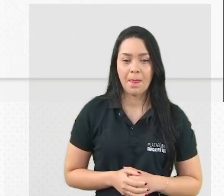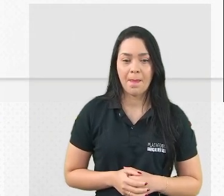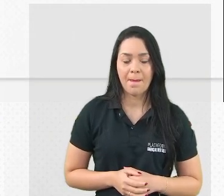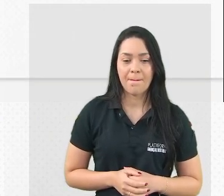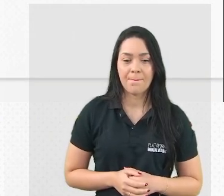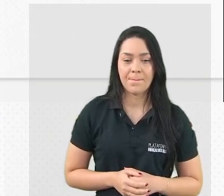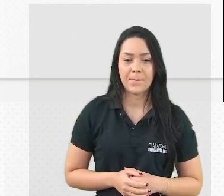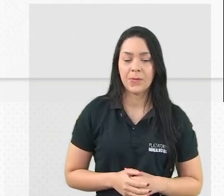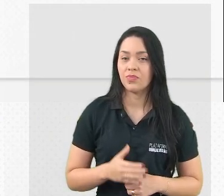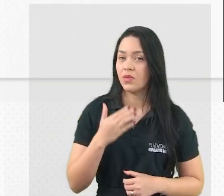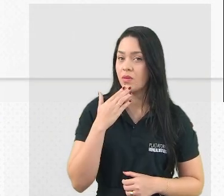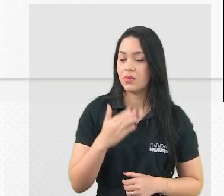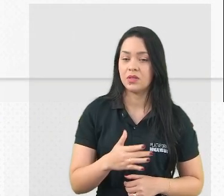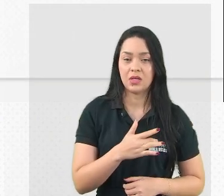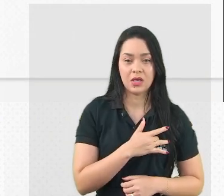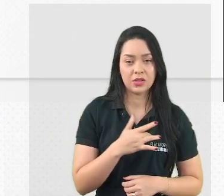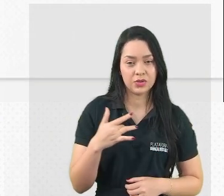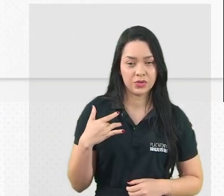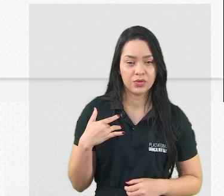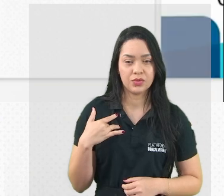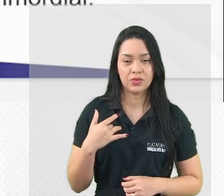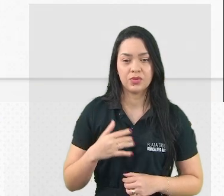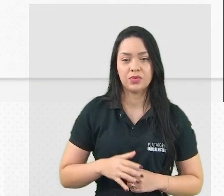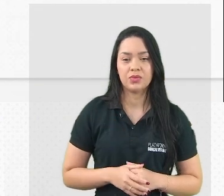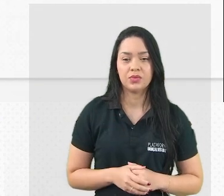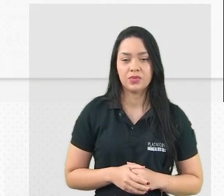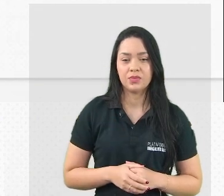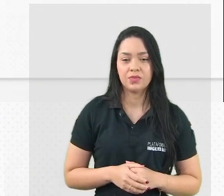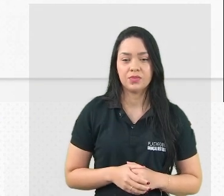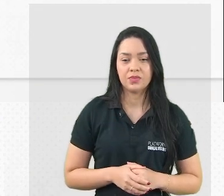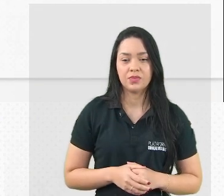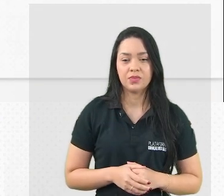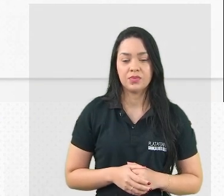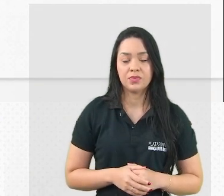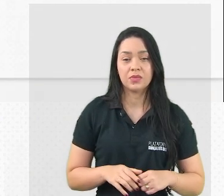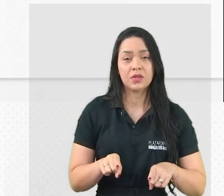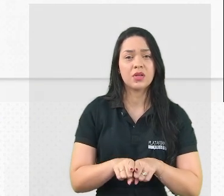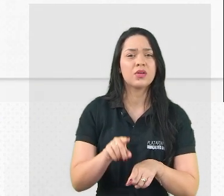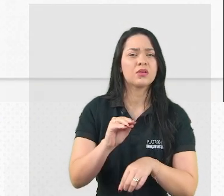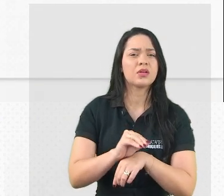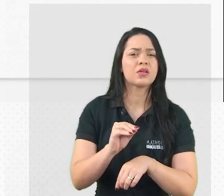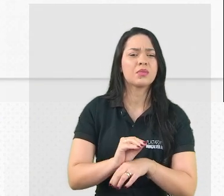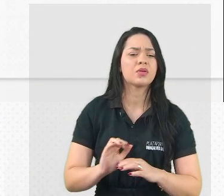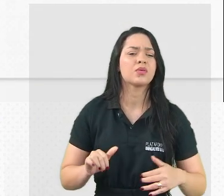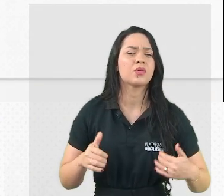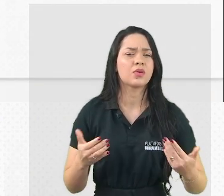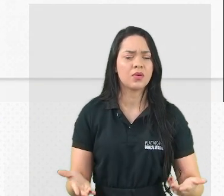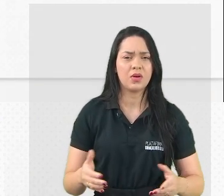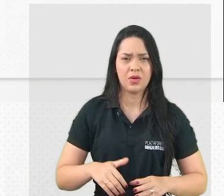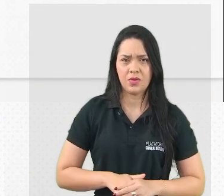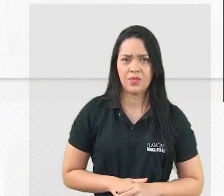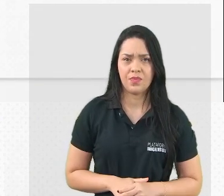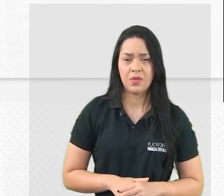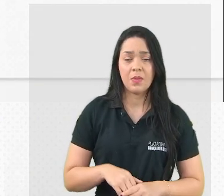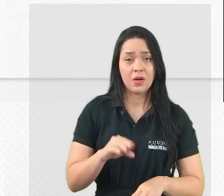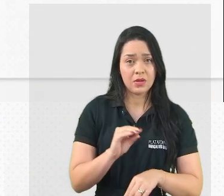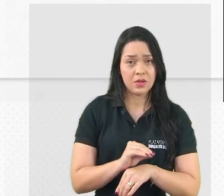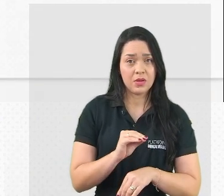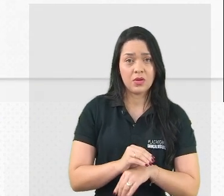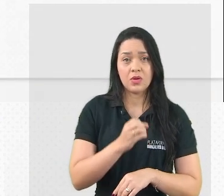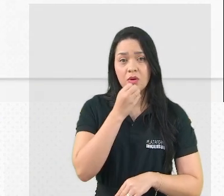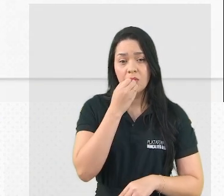Prefere não solicitar a ajuda de especialistas... Opa, está repetindo. E o tratamento, pessoal? Para um tratamento com